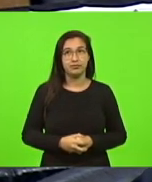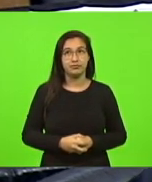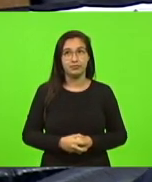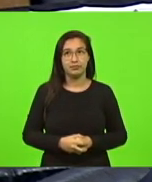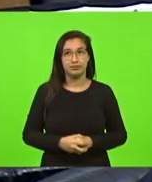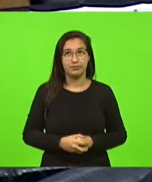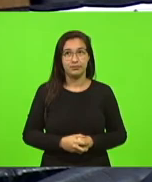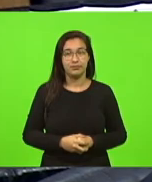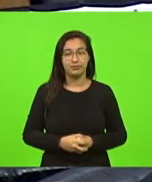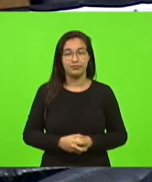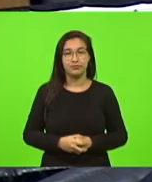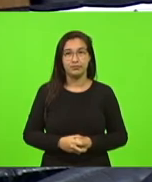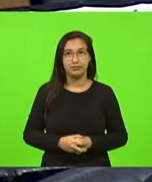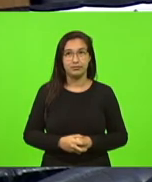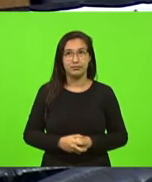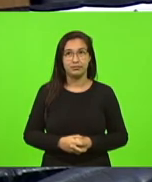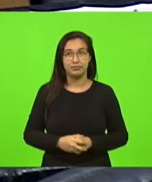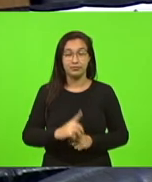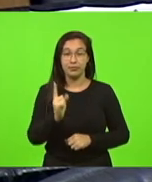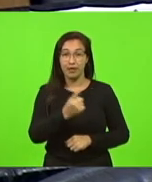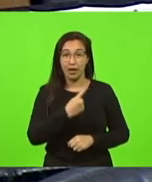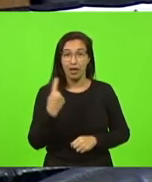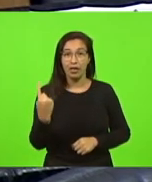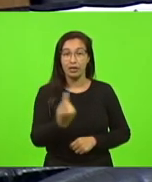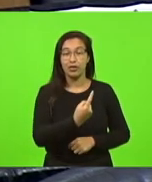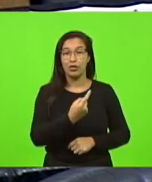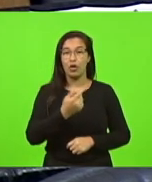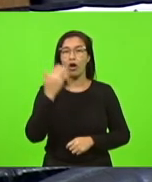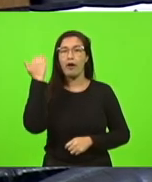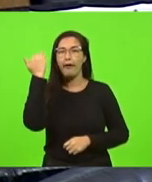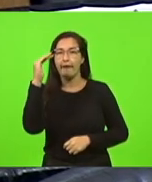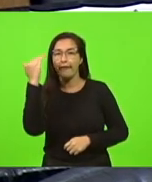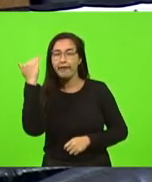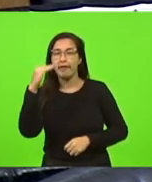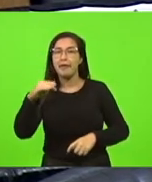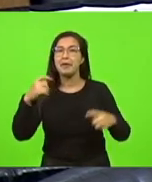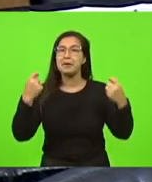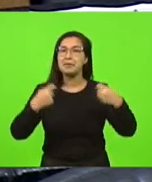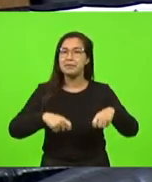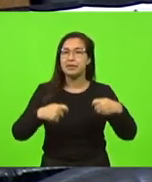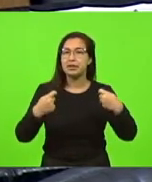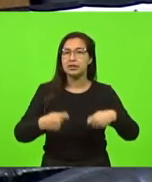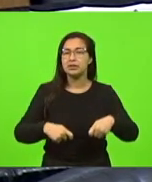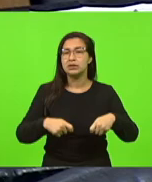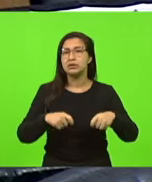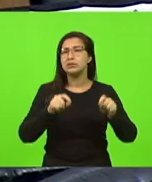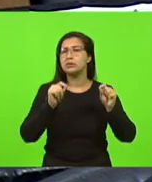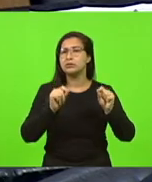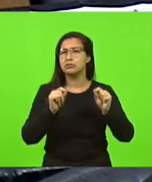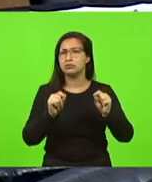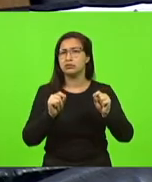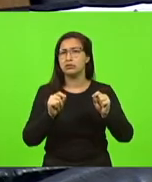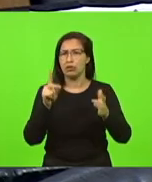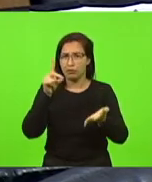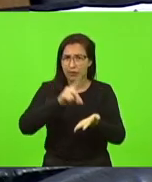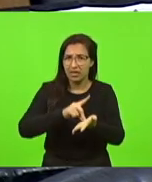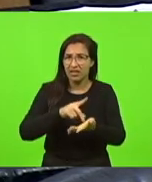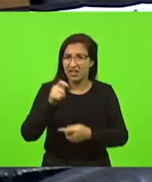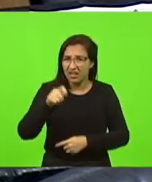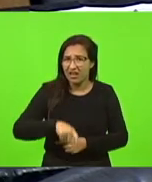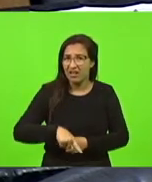E, com isso, nós temos que também entender que não é uma realidade isso. A realidade